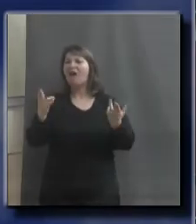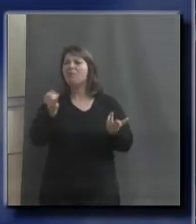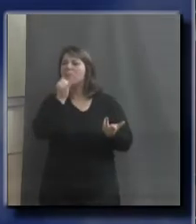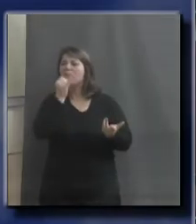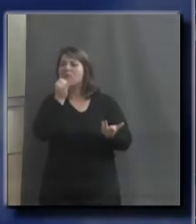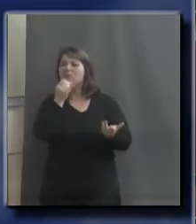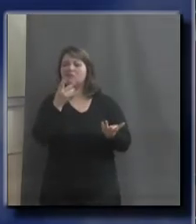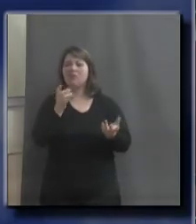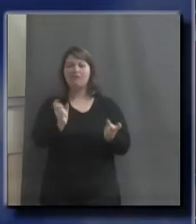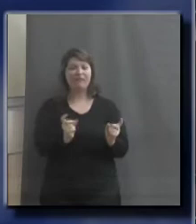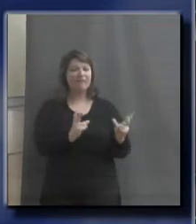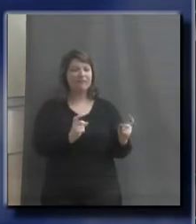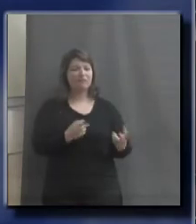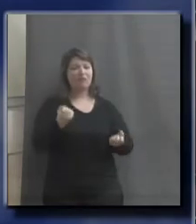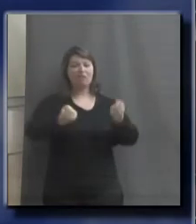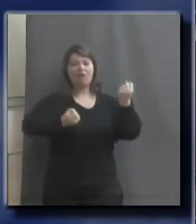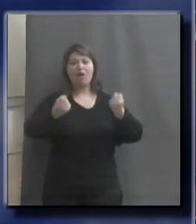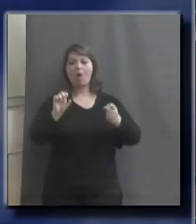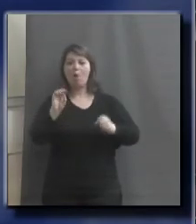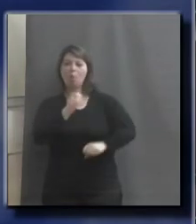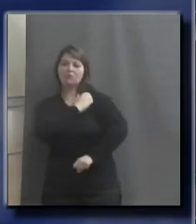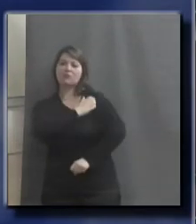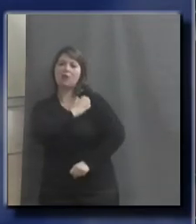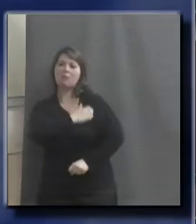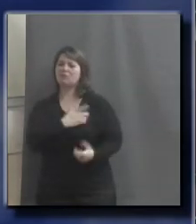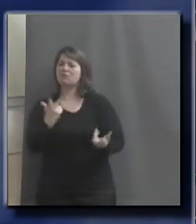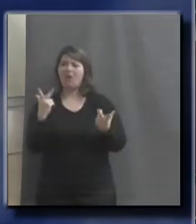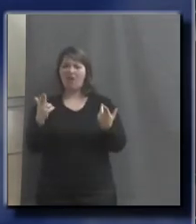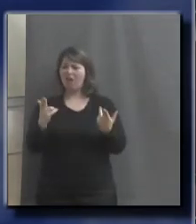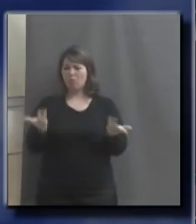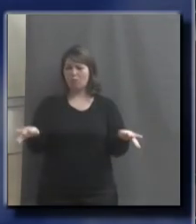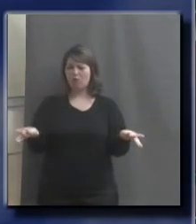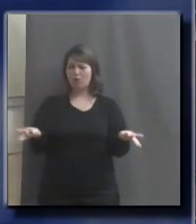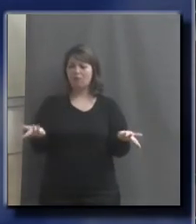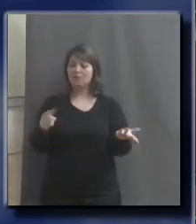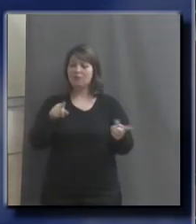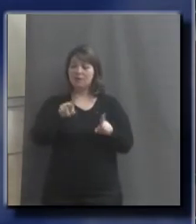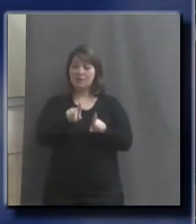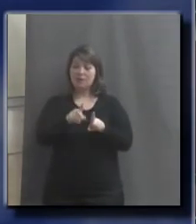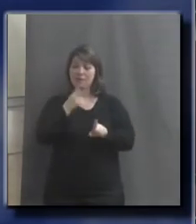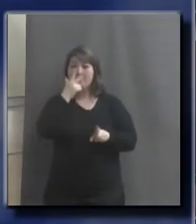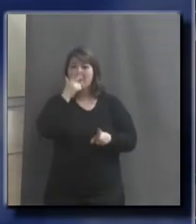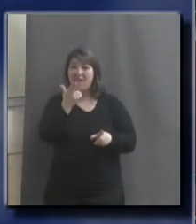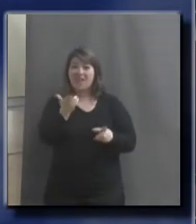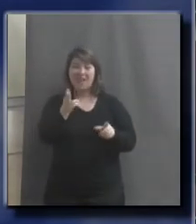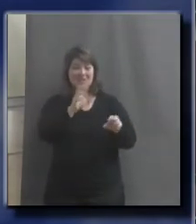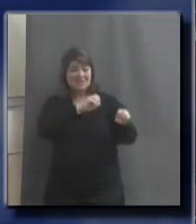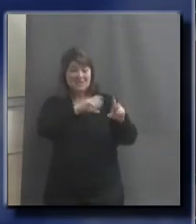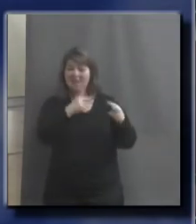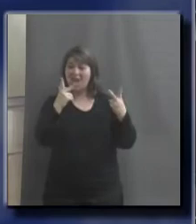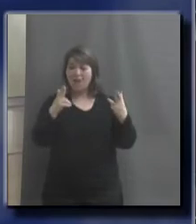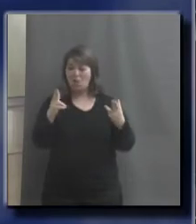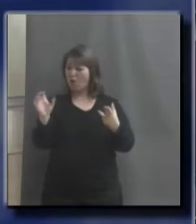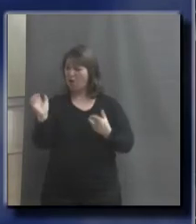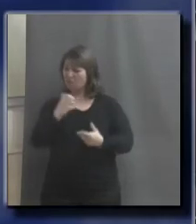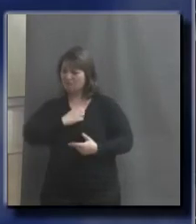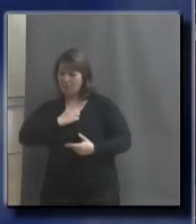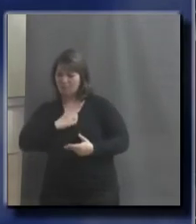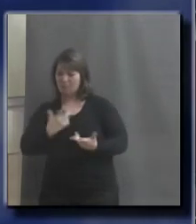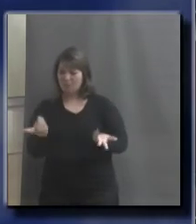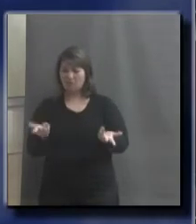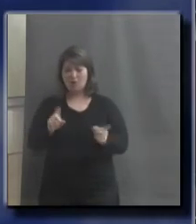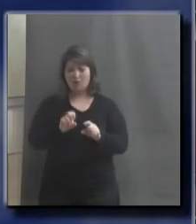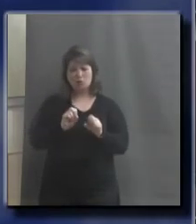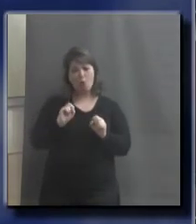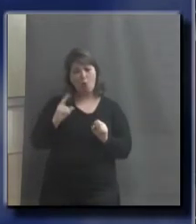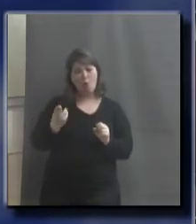estivesse vendendo sabonete ou qualquer coisa. Então, a transformação da educação numa mercadoria, mas não no sentido... naquele